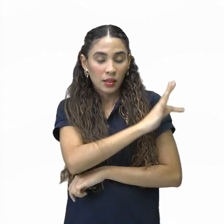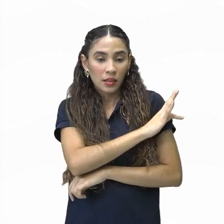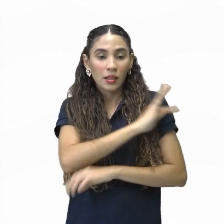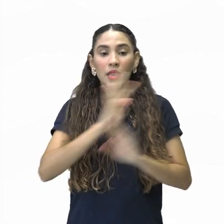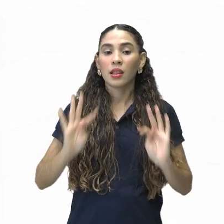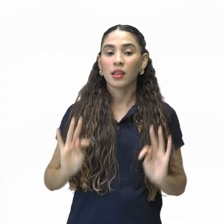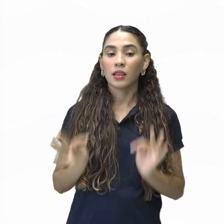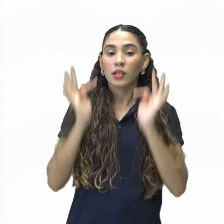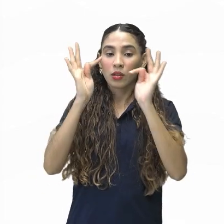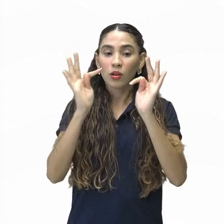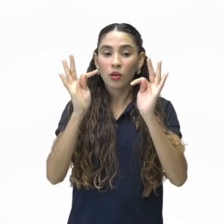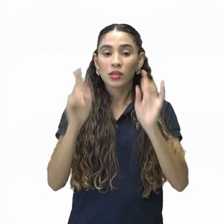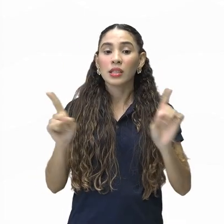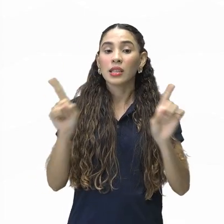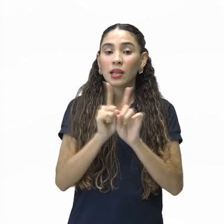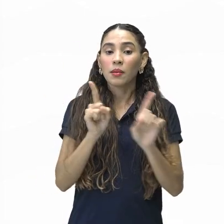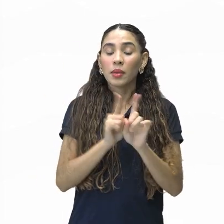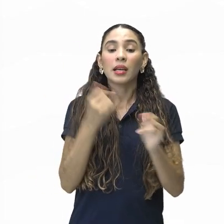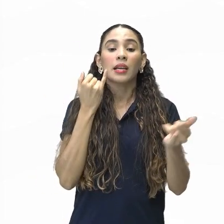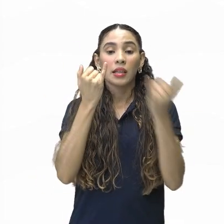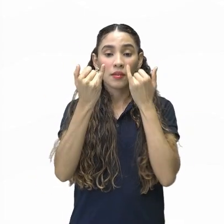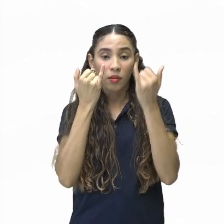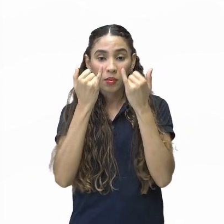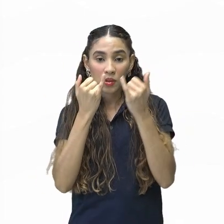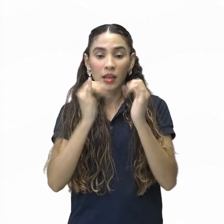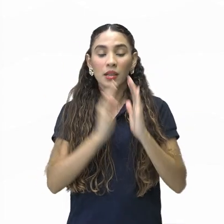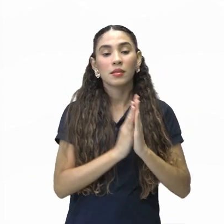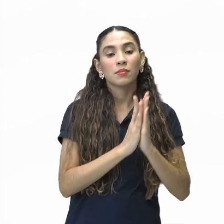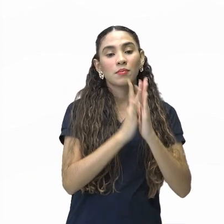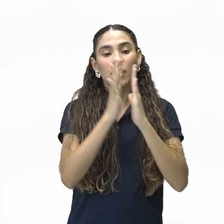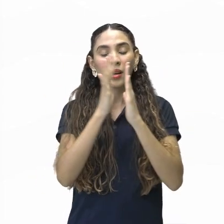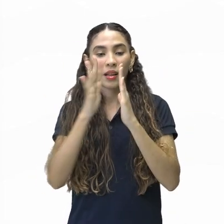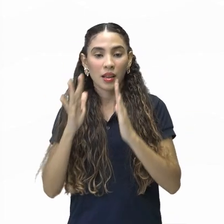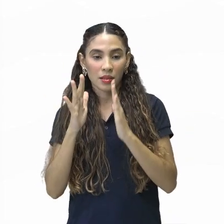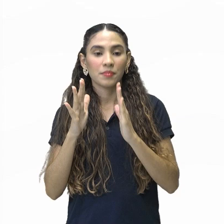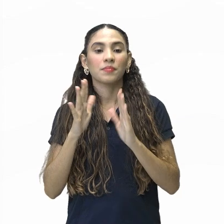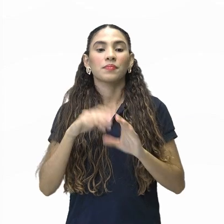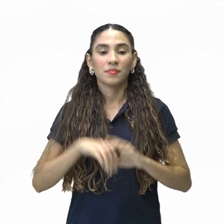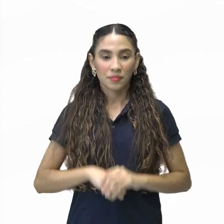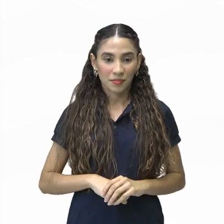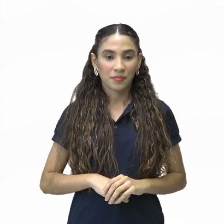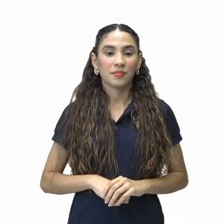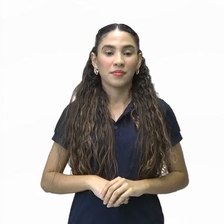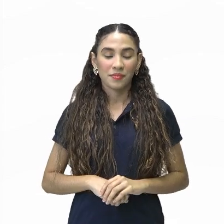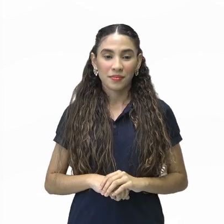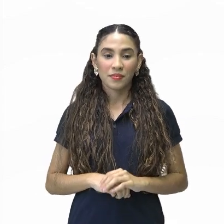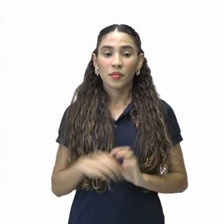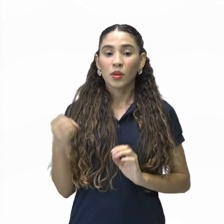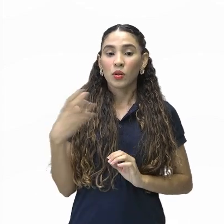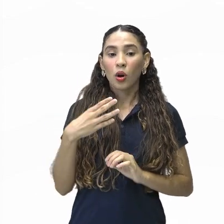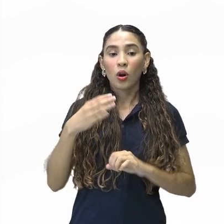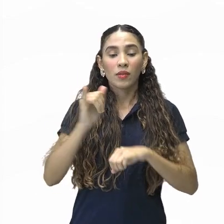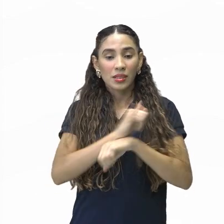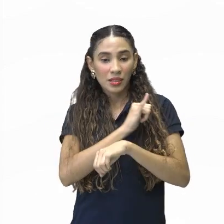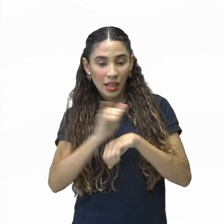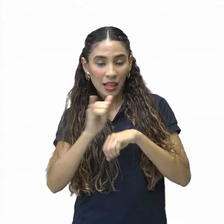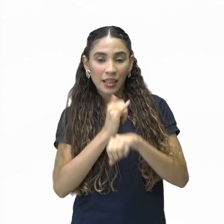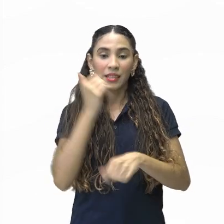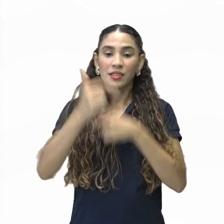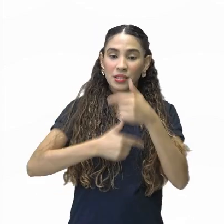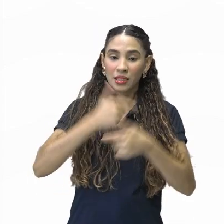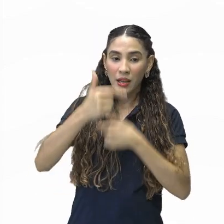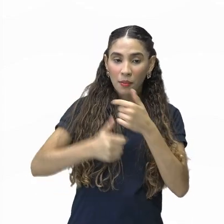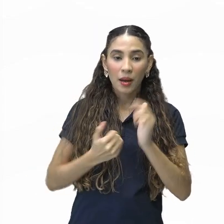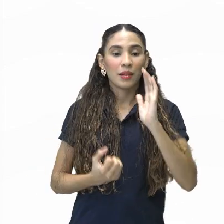técnicas, tecnológicas e informacionais ao longo do tempo, novas formas de